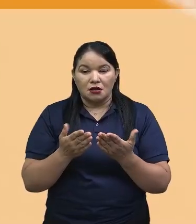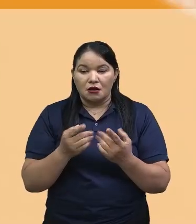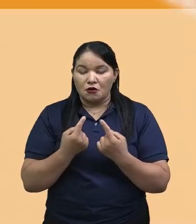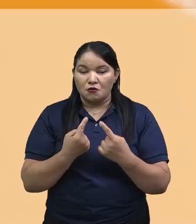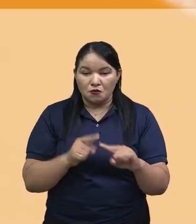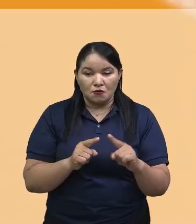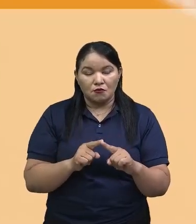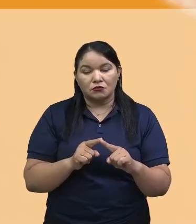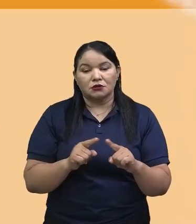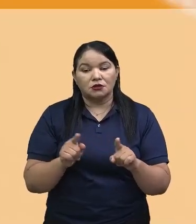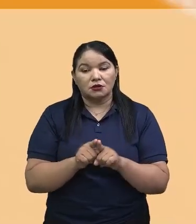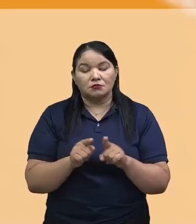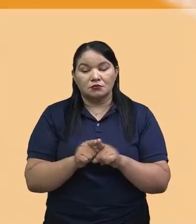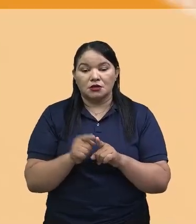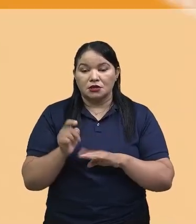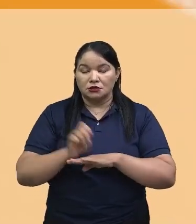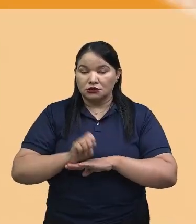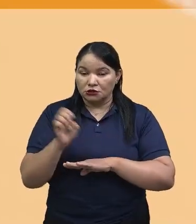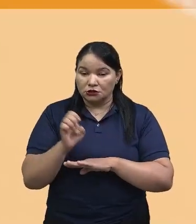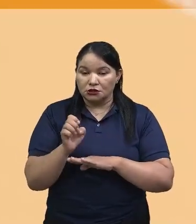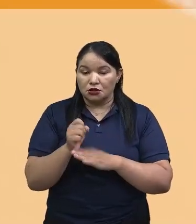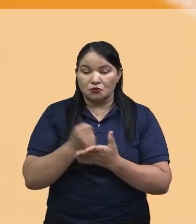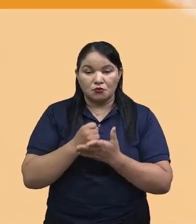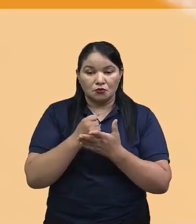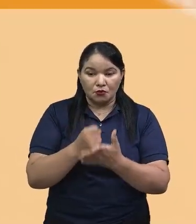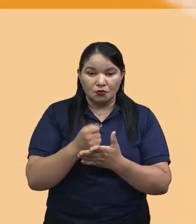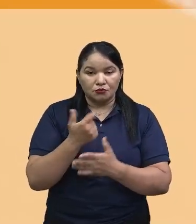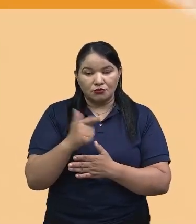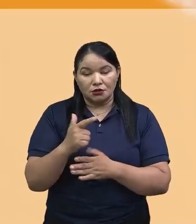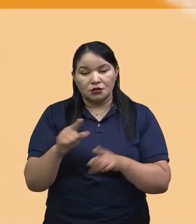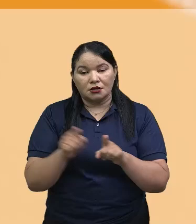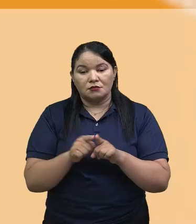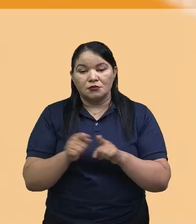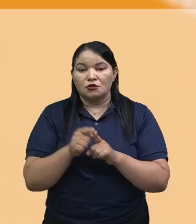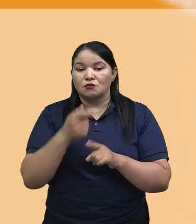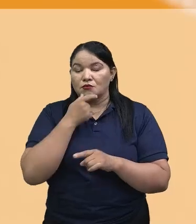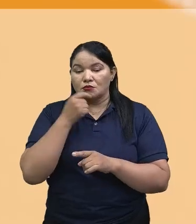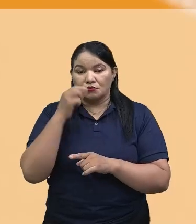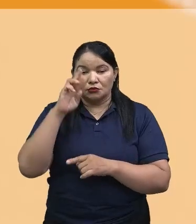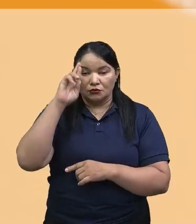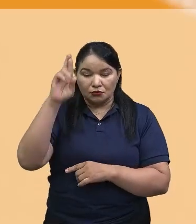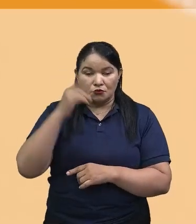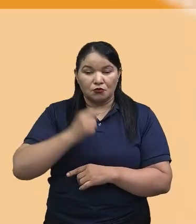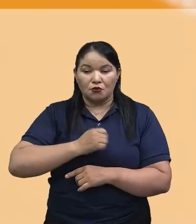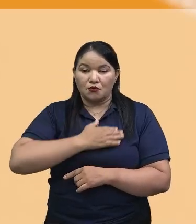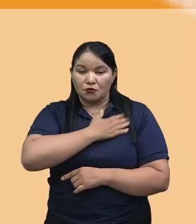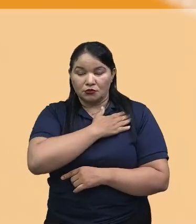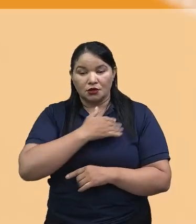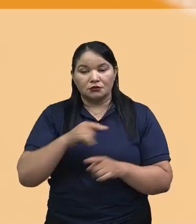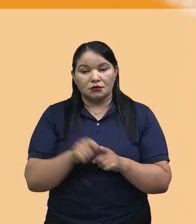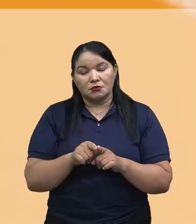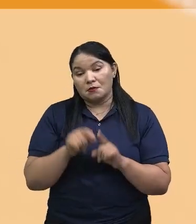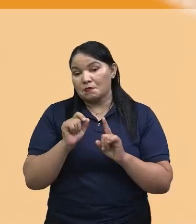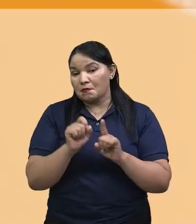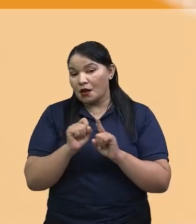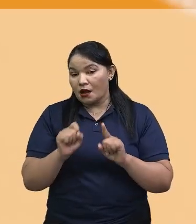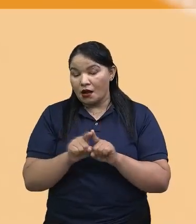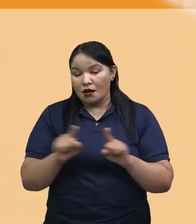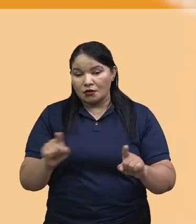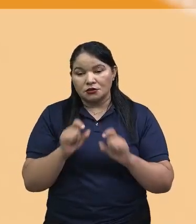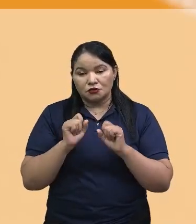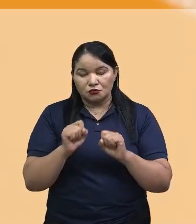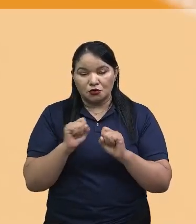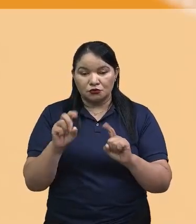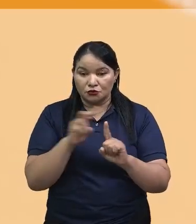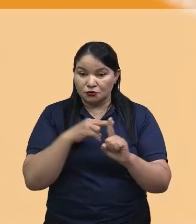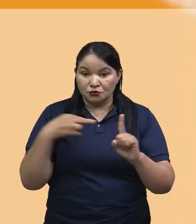ausência do Estado, além de ser contra as figuras dos coronéis, mas também pode ser visto como um movimento, né,